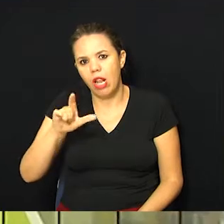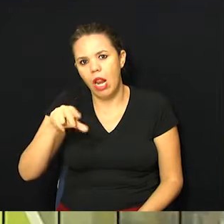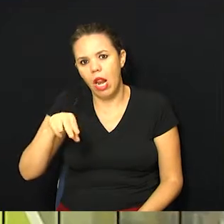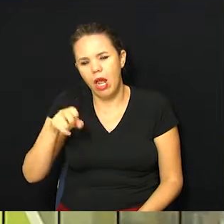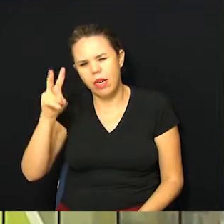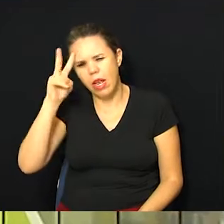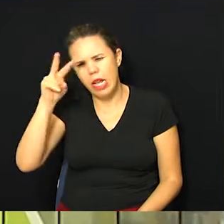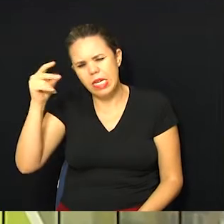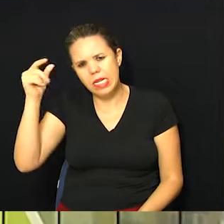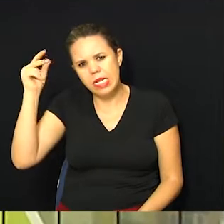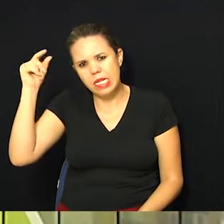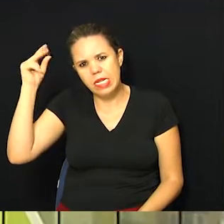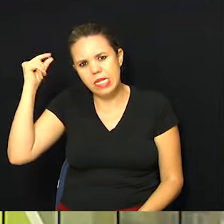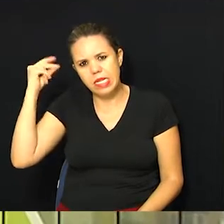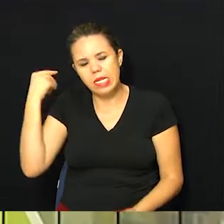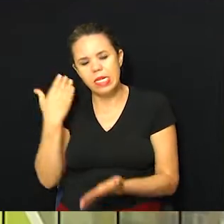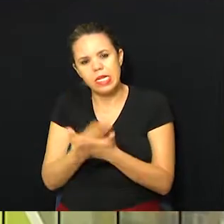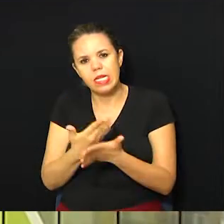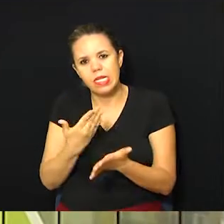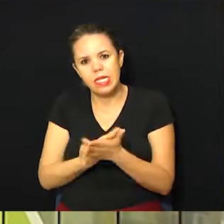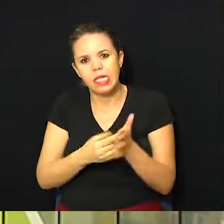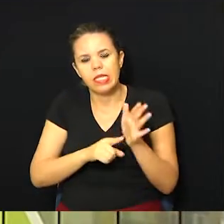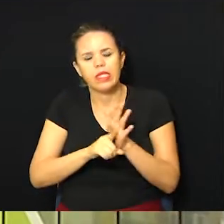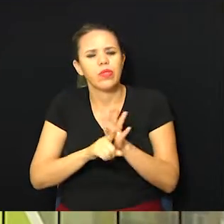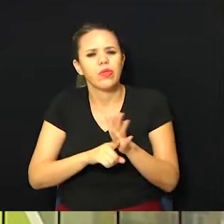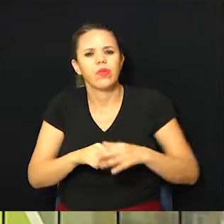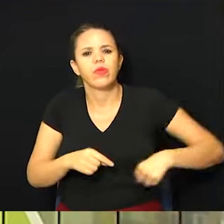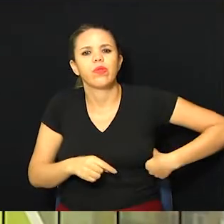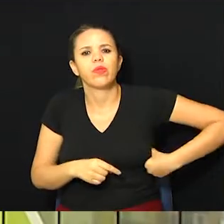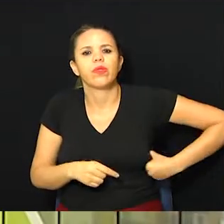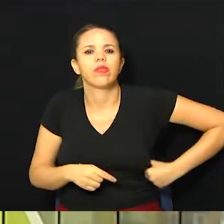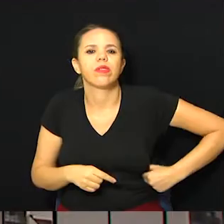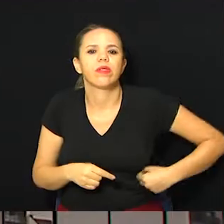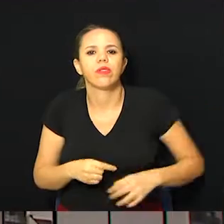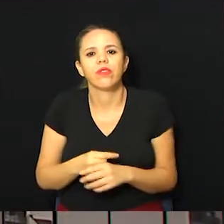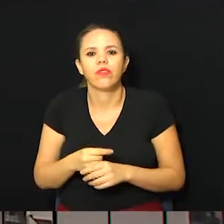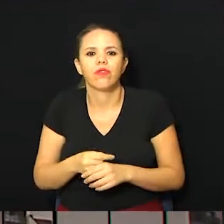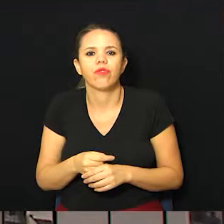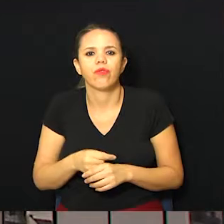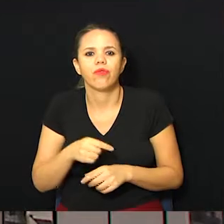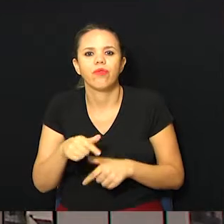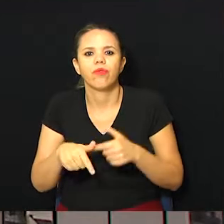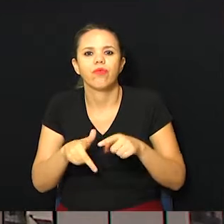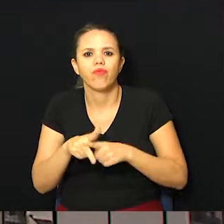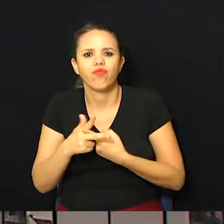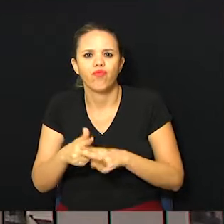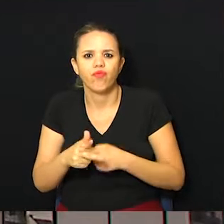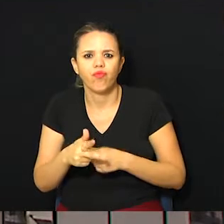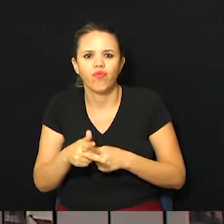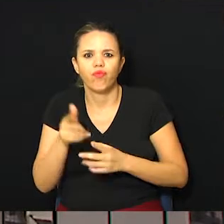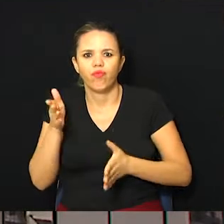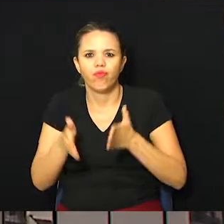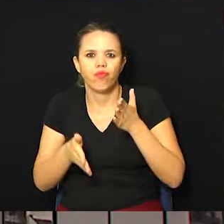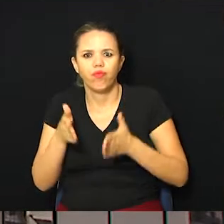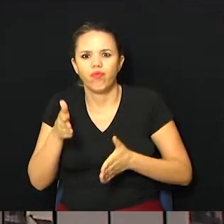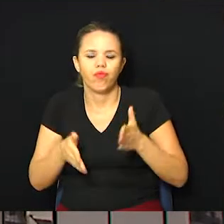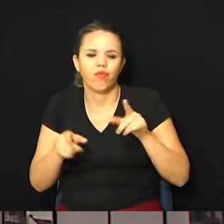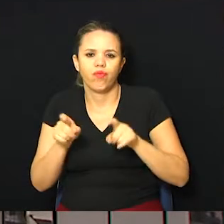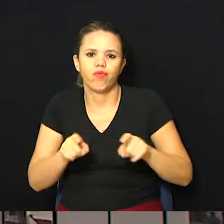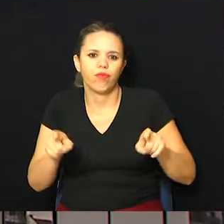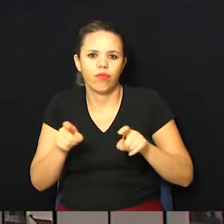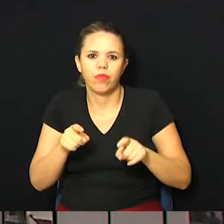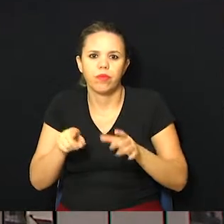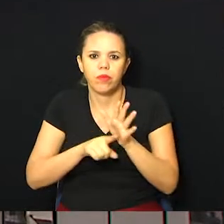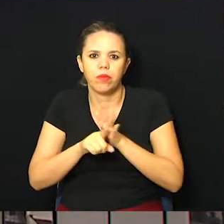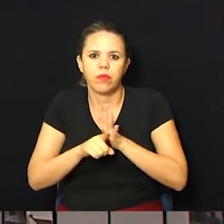de estudar, de falar sobre machine learning em automação, em robótica. Em um estudo para Uhum. análise de crise climática foi a